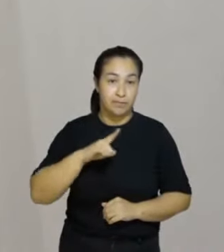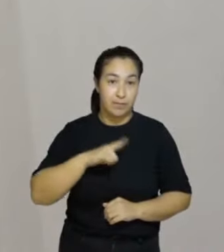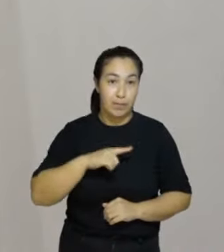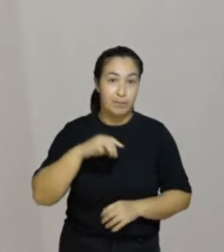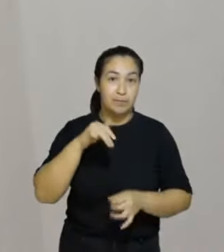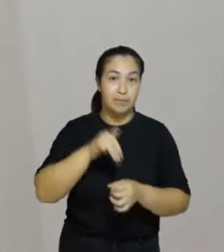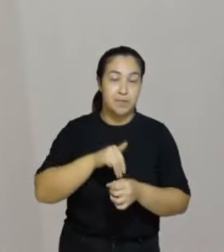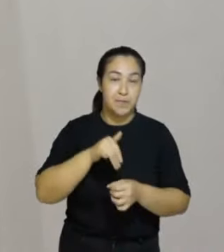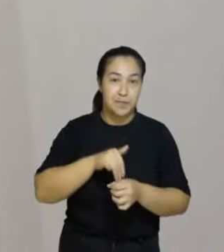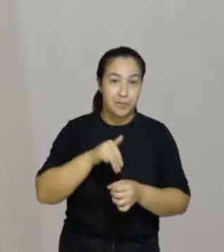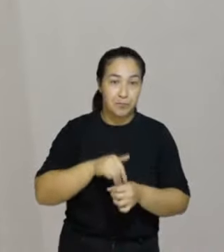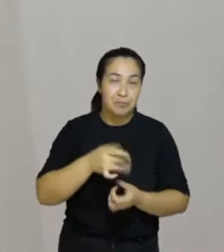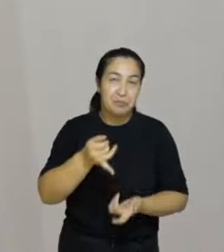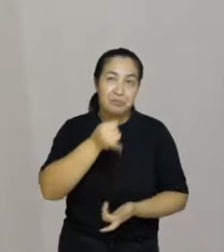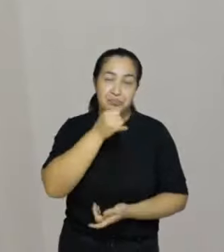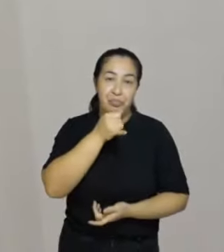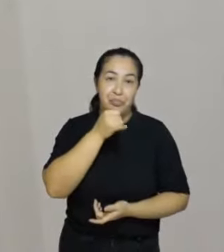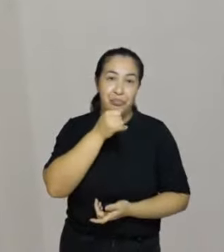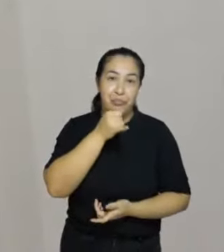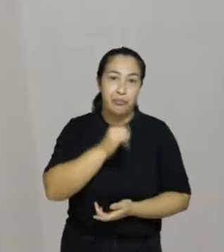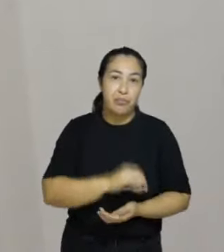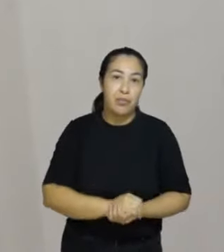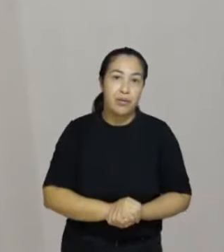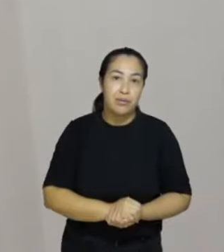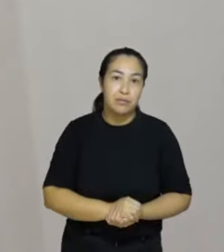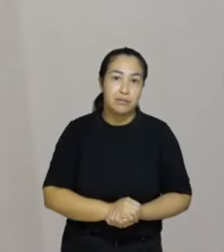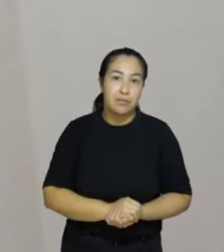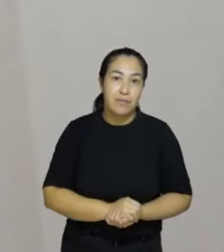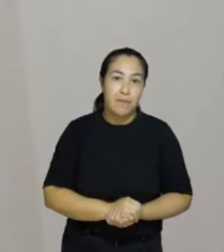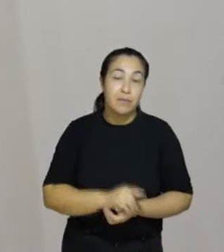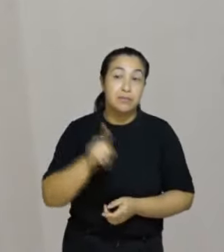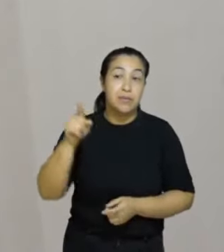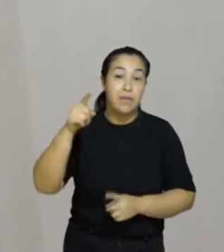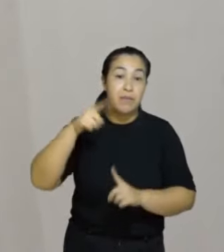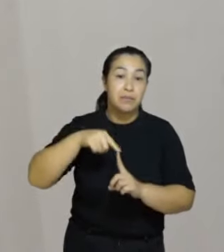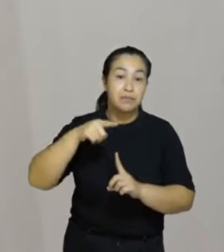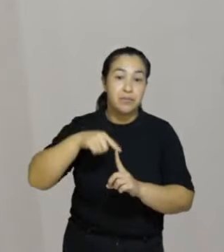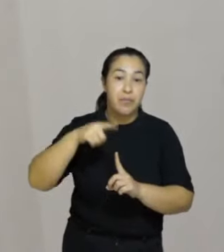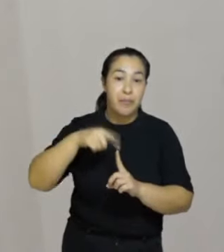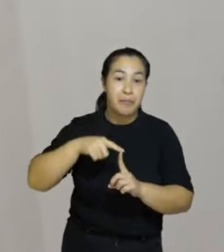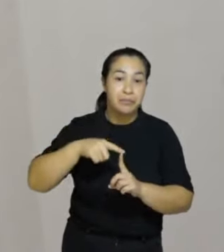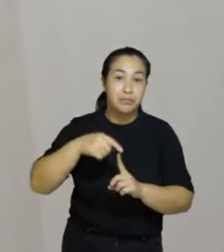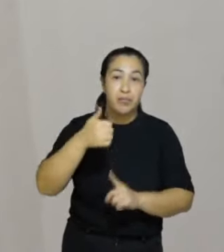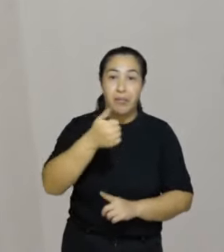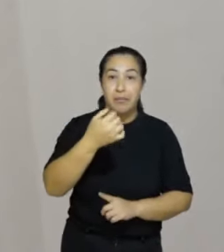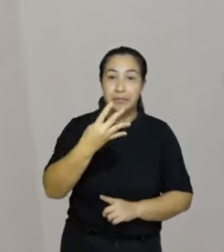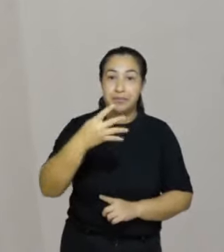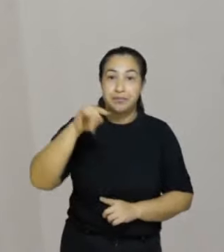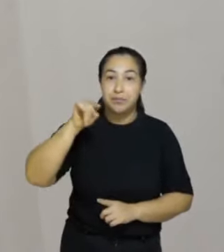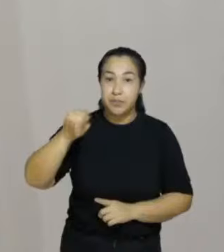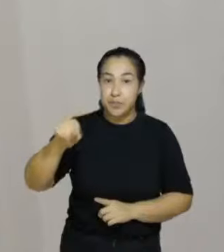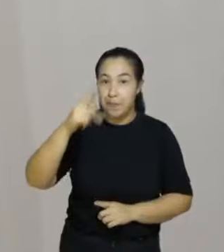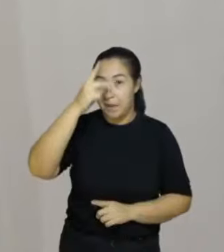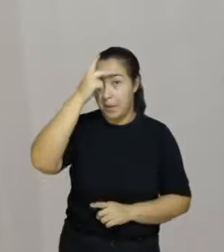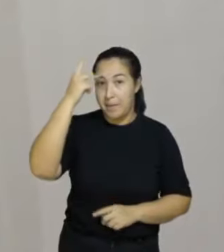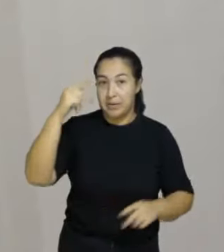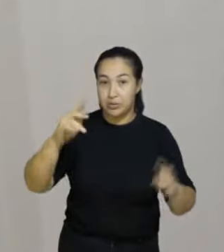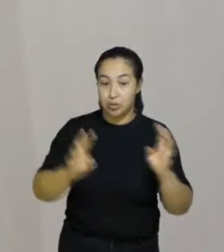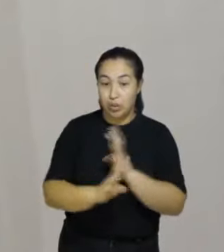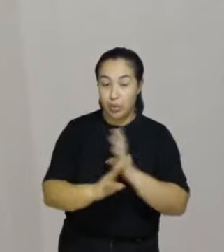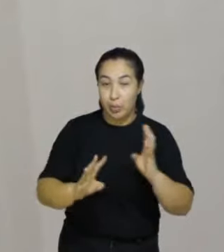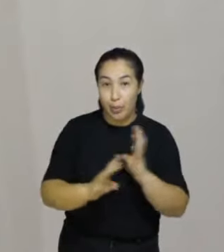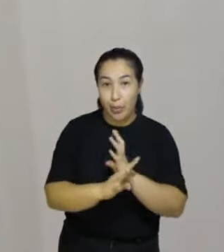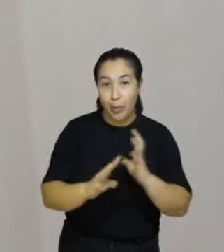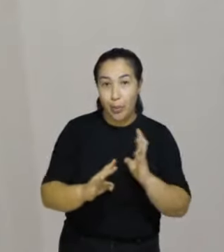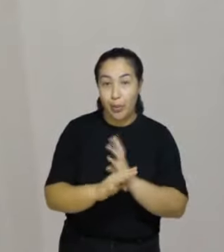né, que, por exemplo, Taguatinga e Tocantins, com 14 mil habitantes, também com hospital, tinha um teto de 1 milhão, e